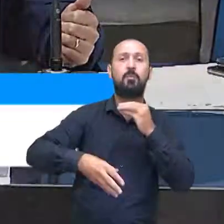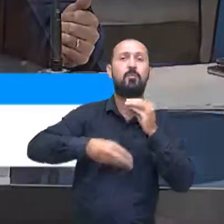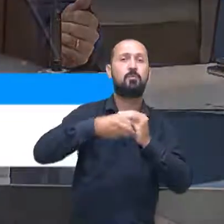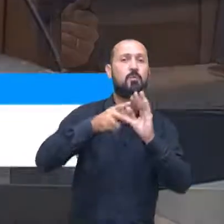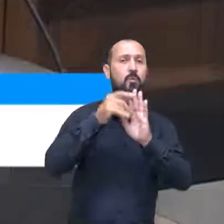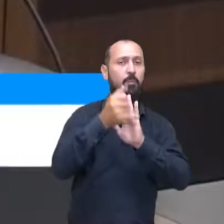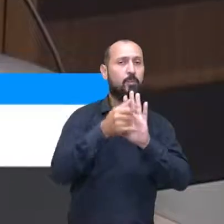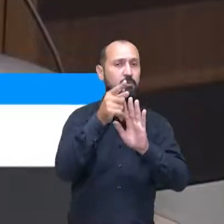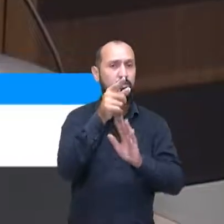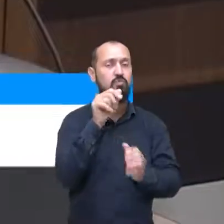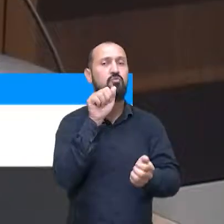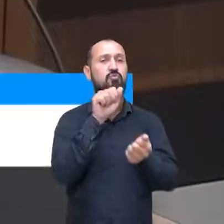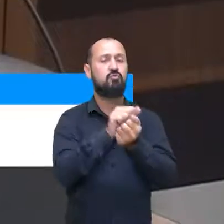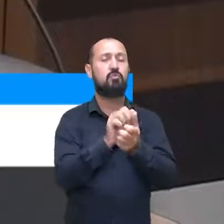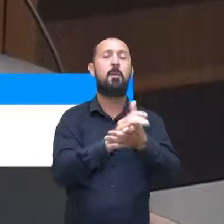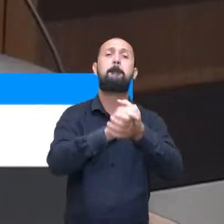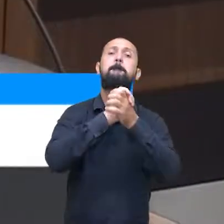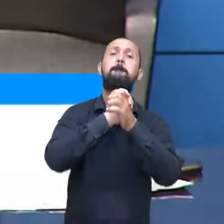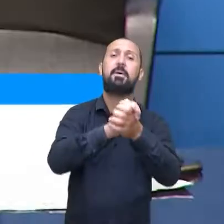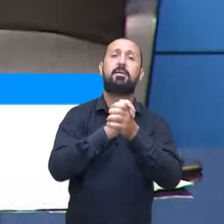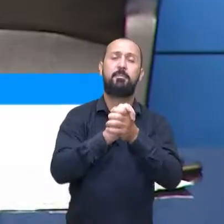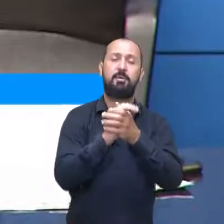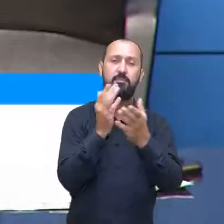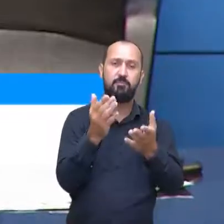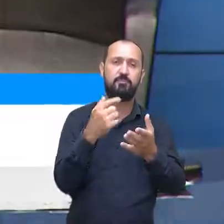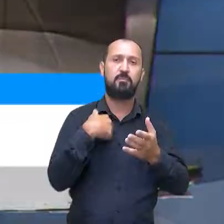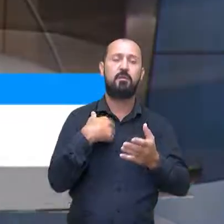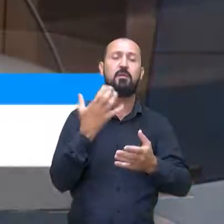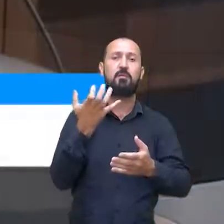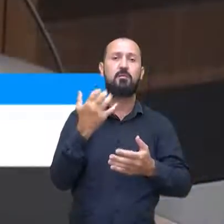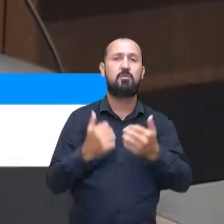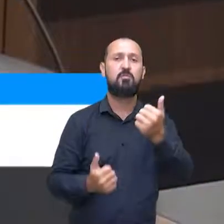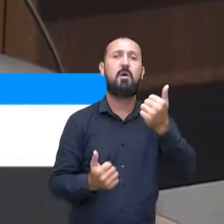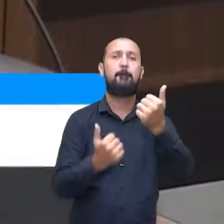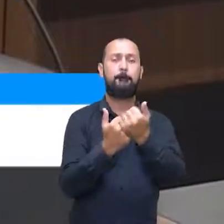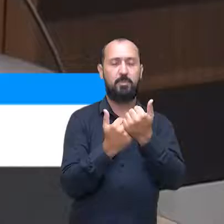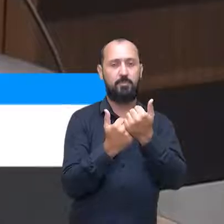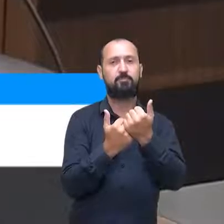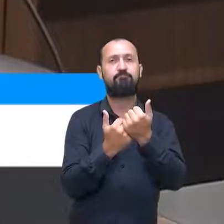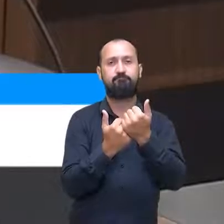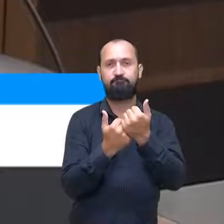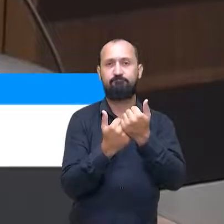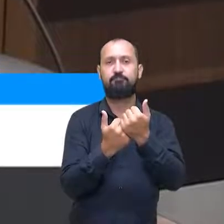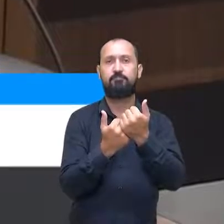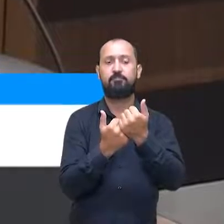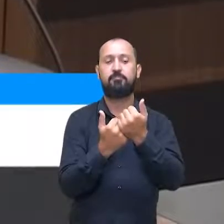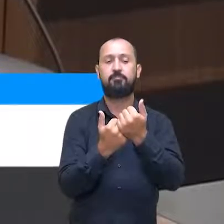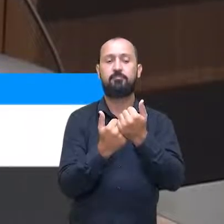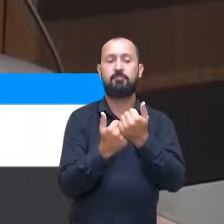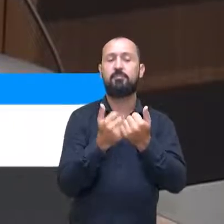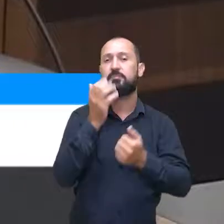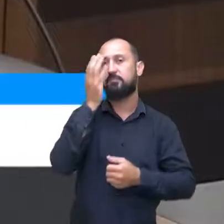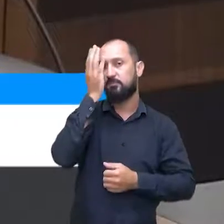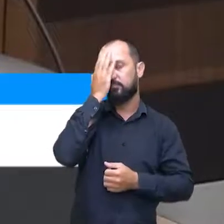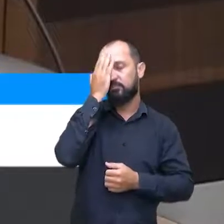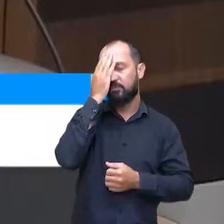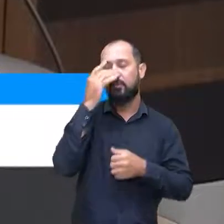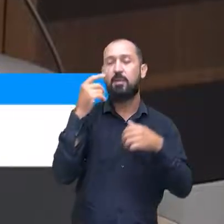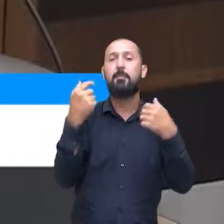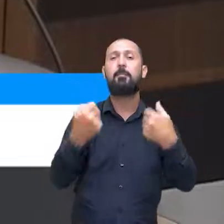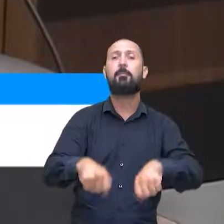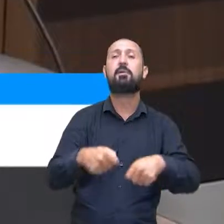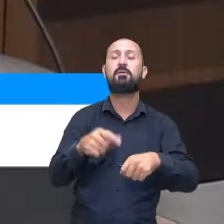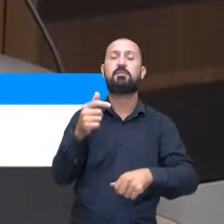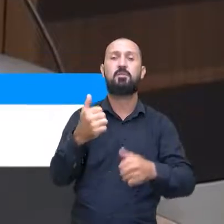que podemos somar aí o projeto de Vossa Excelência. Parabéns para Vossa Excelência. Conte com o nosso apoio também e,